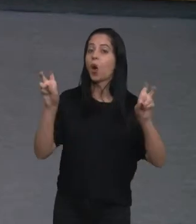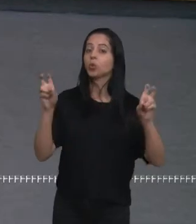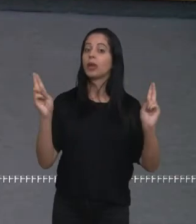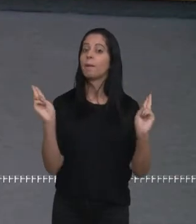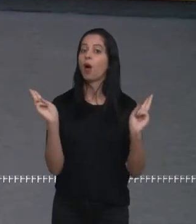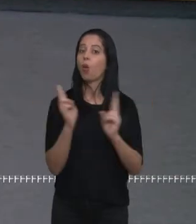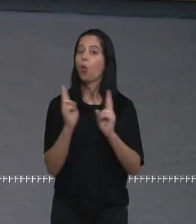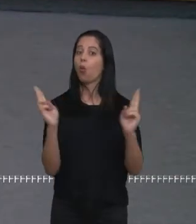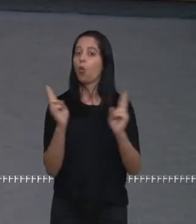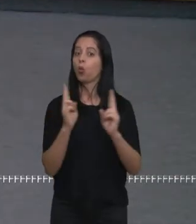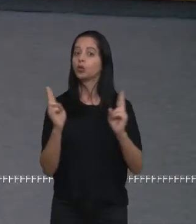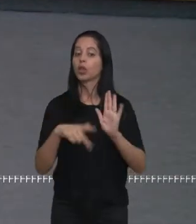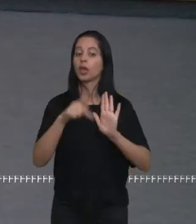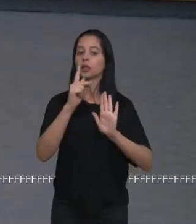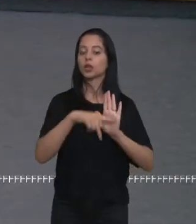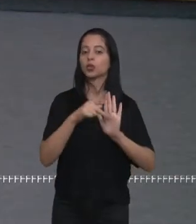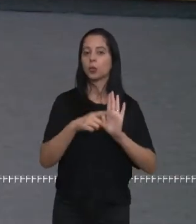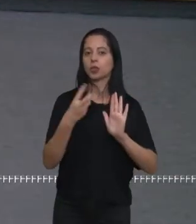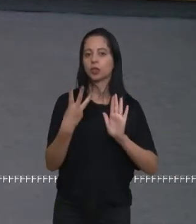urgência do projeto